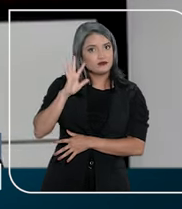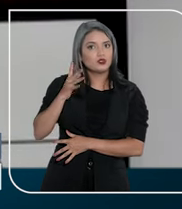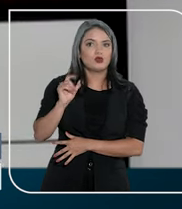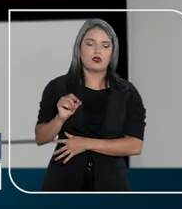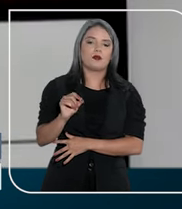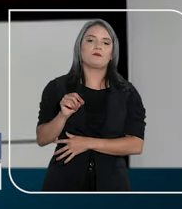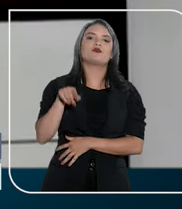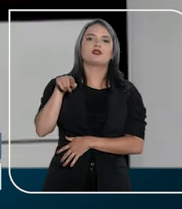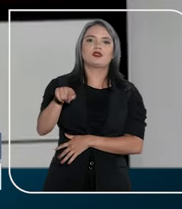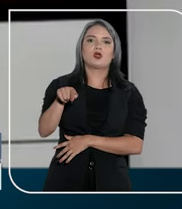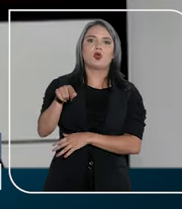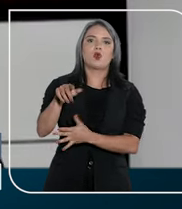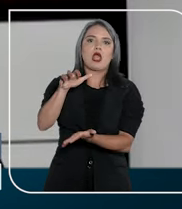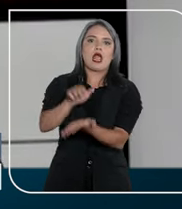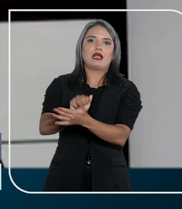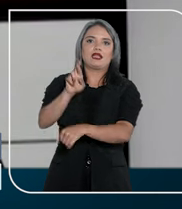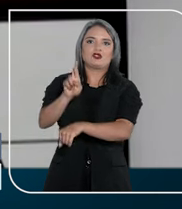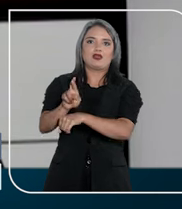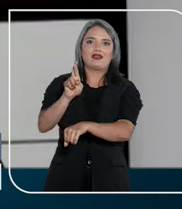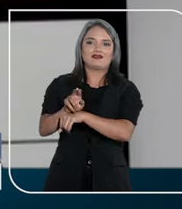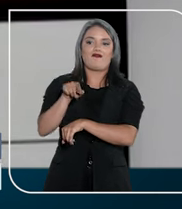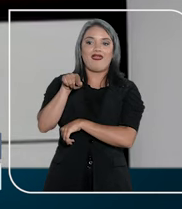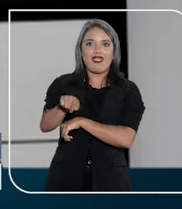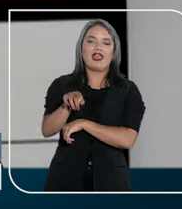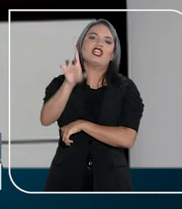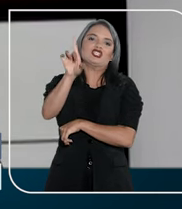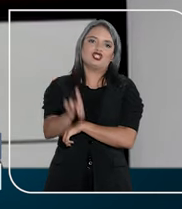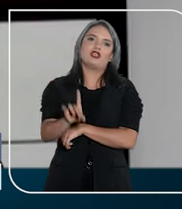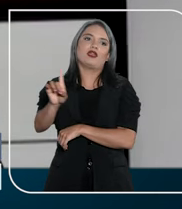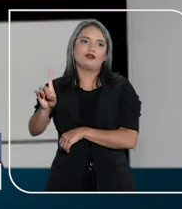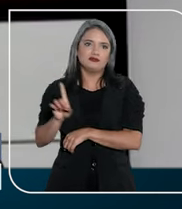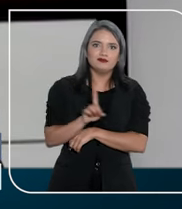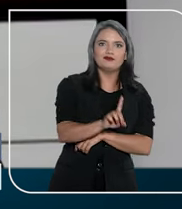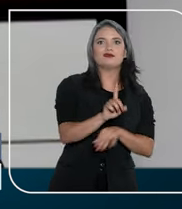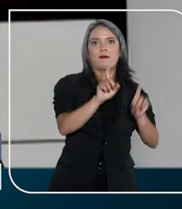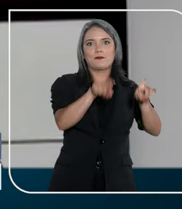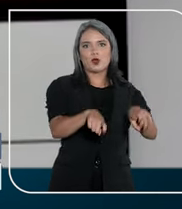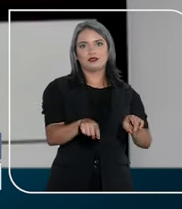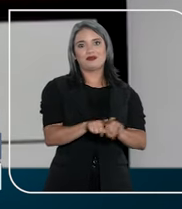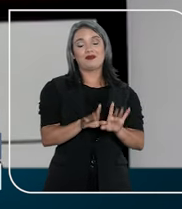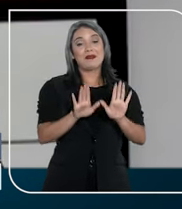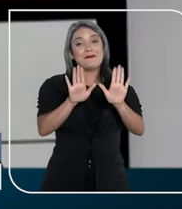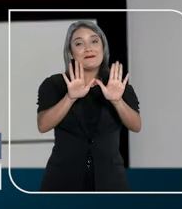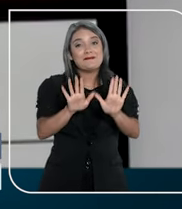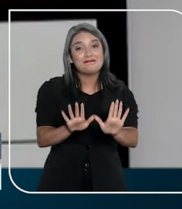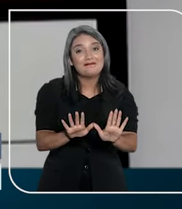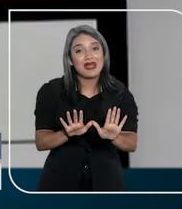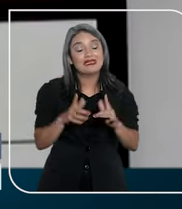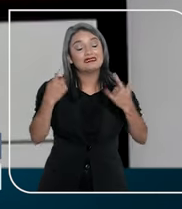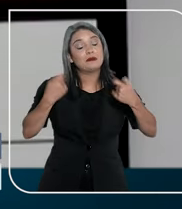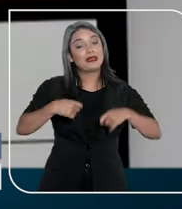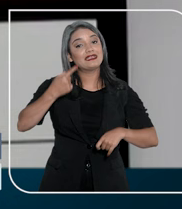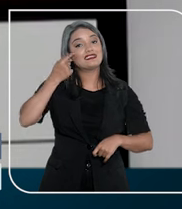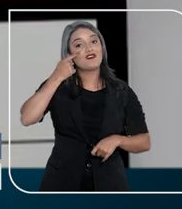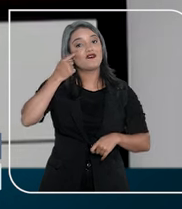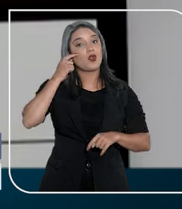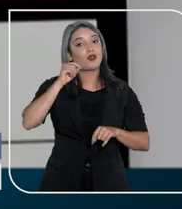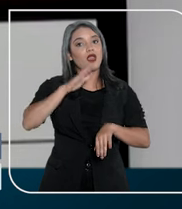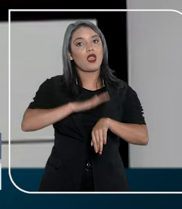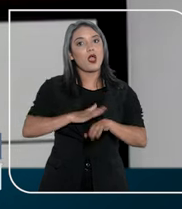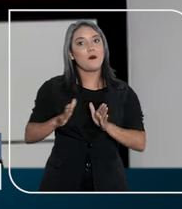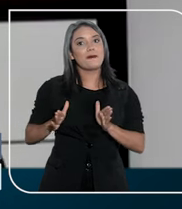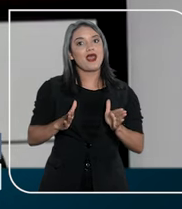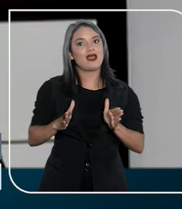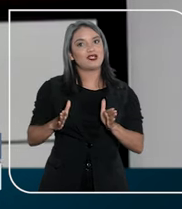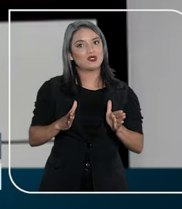candidato passa a ter direito. Agora, nós temos que tomar um cuidado com a questão do lapso temporal.